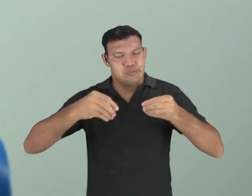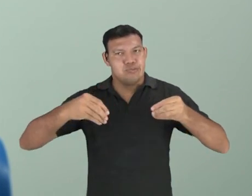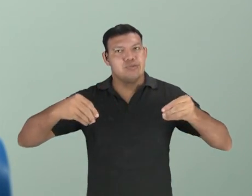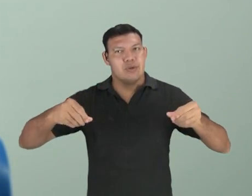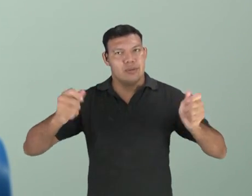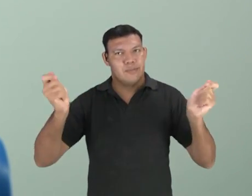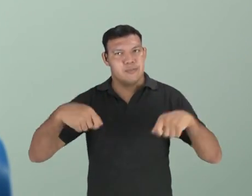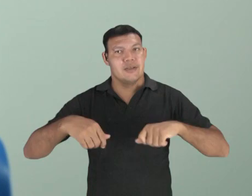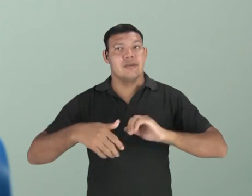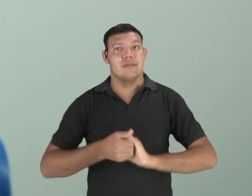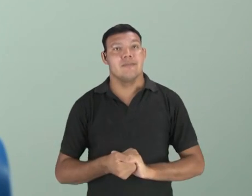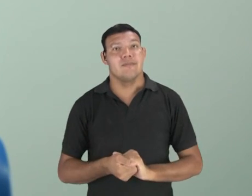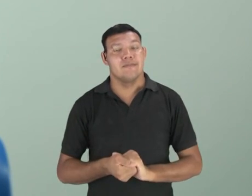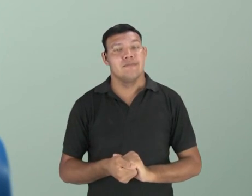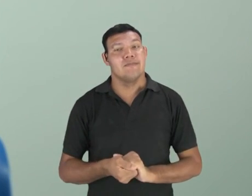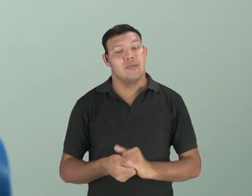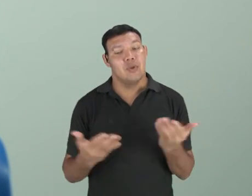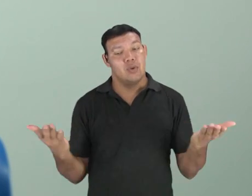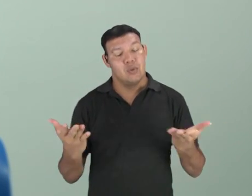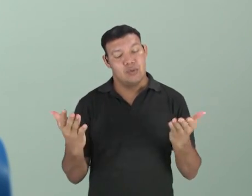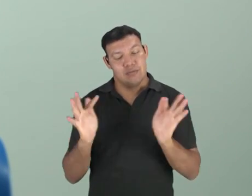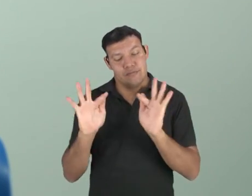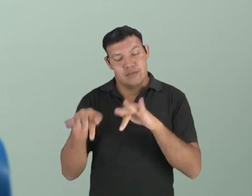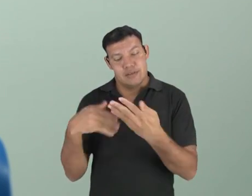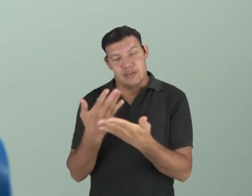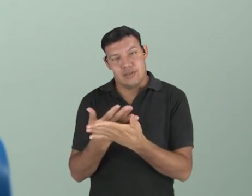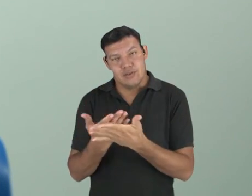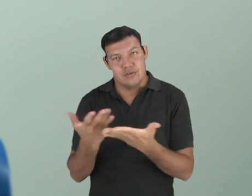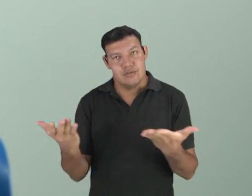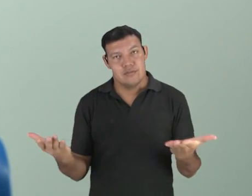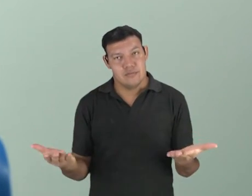decomposição. Então, essa foi a nossa aula de